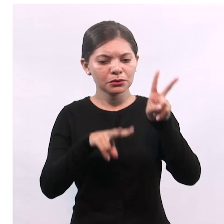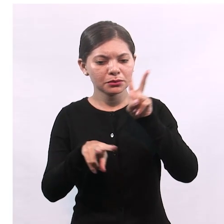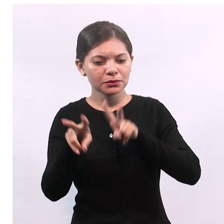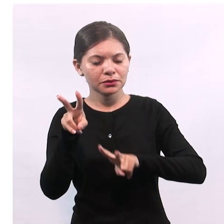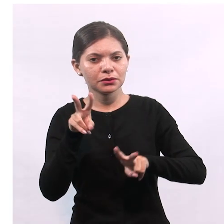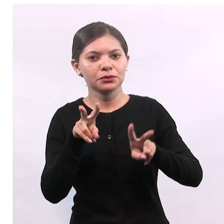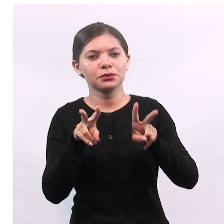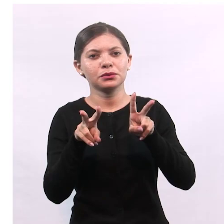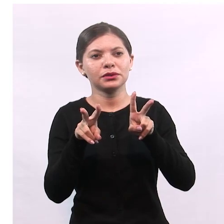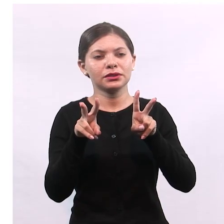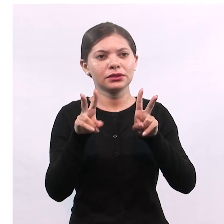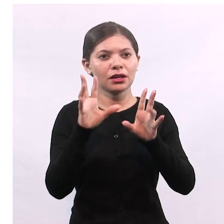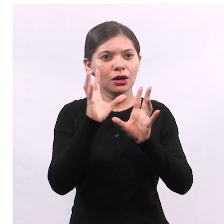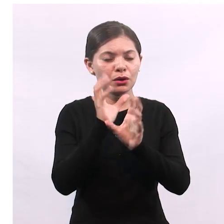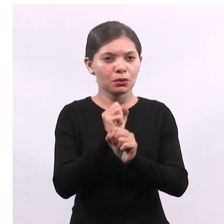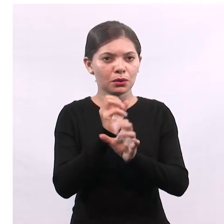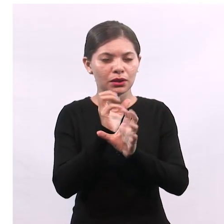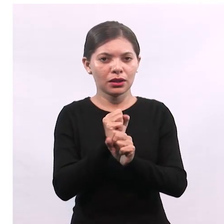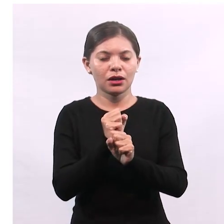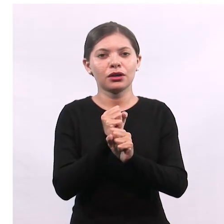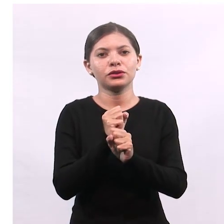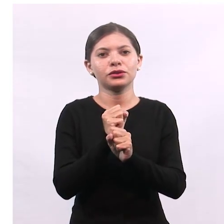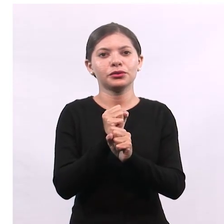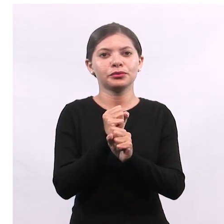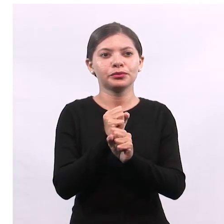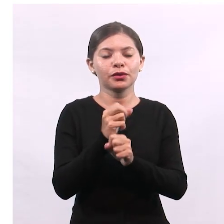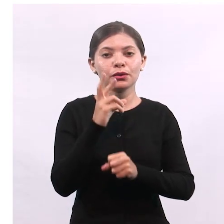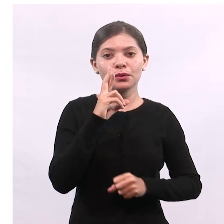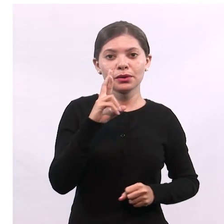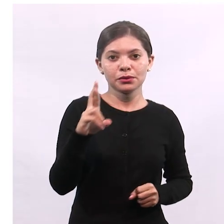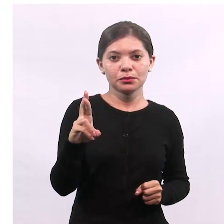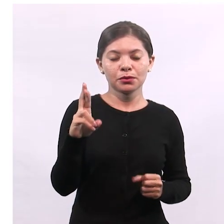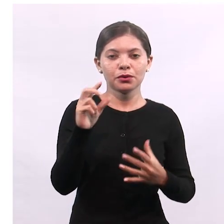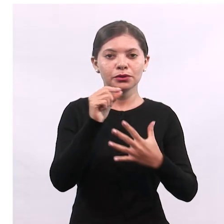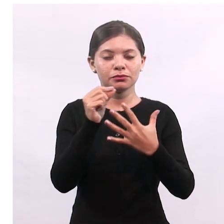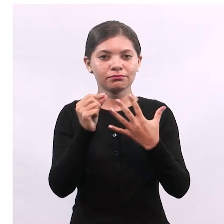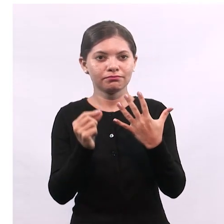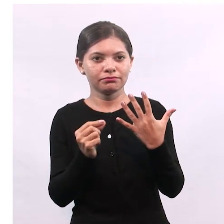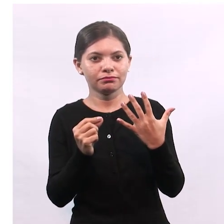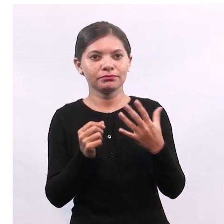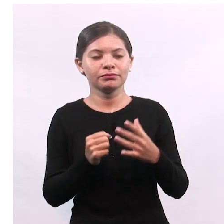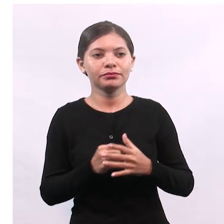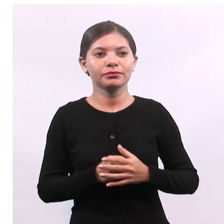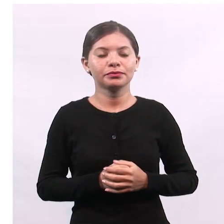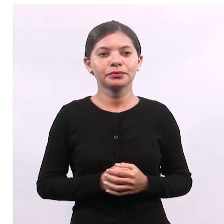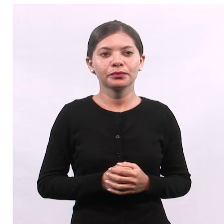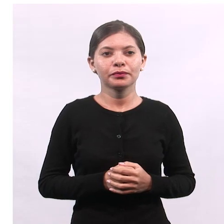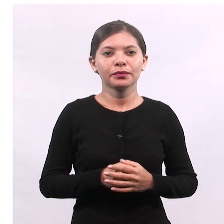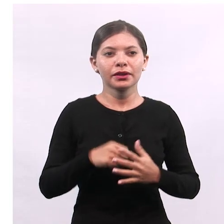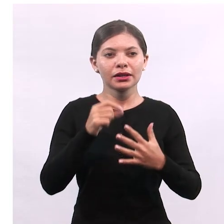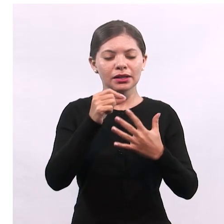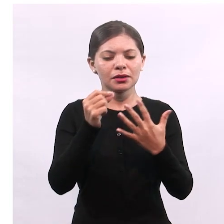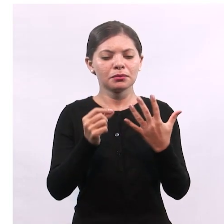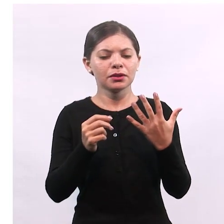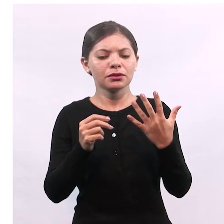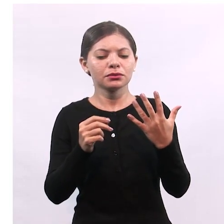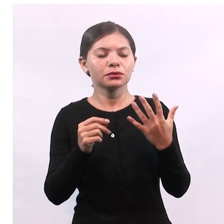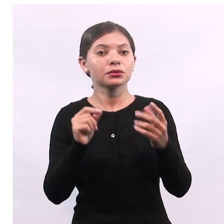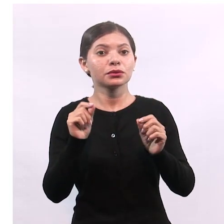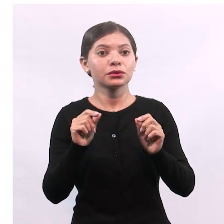contagens mensurações ou respostas para um atributo variáveis e características